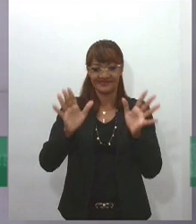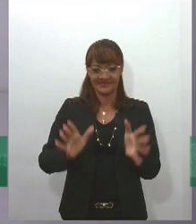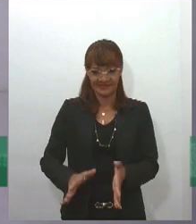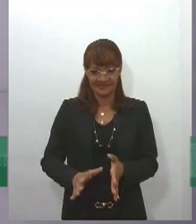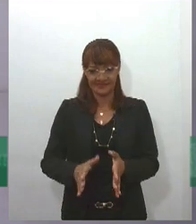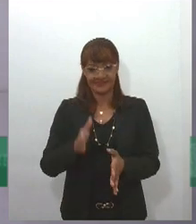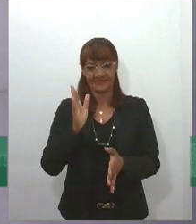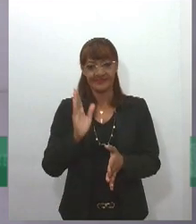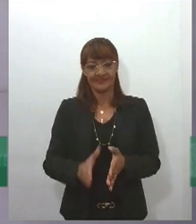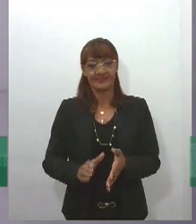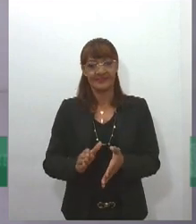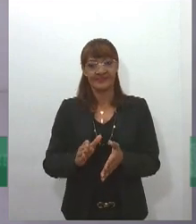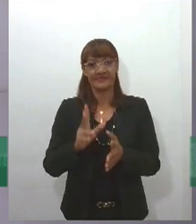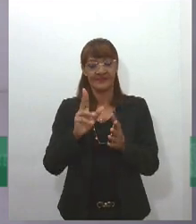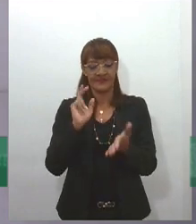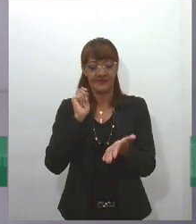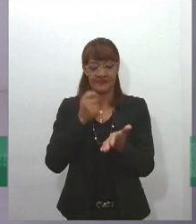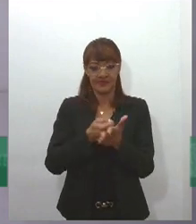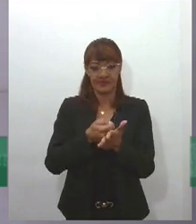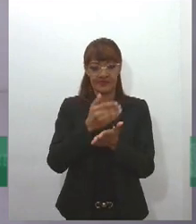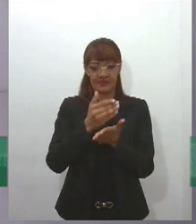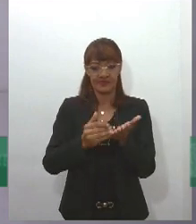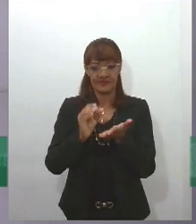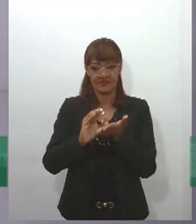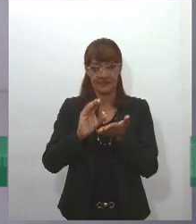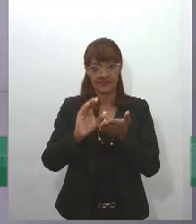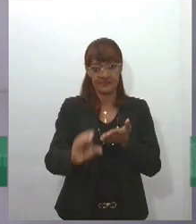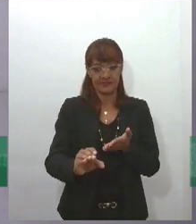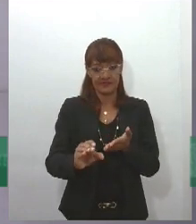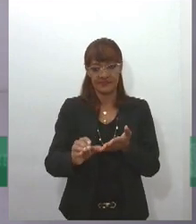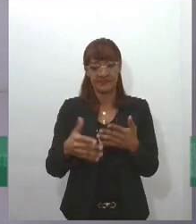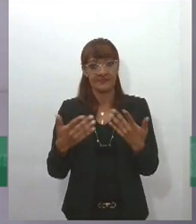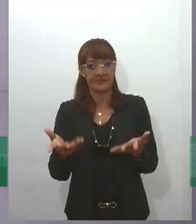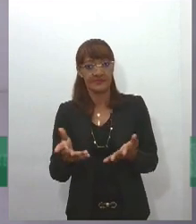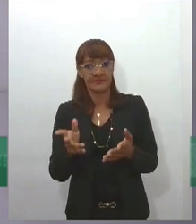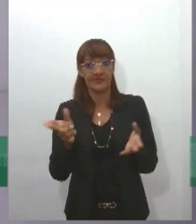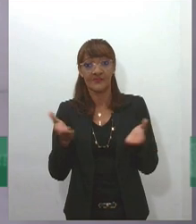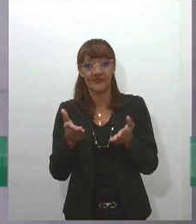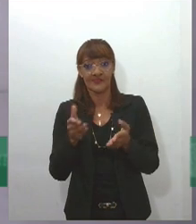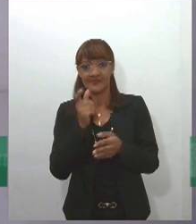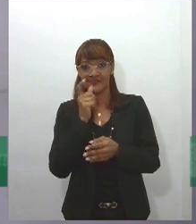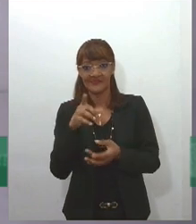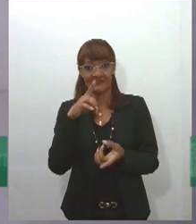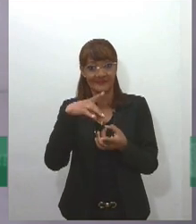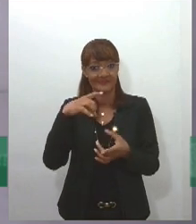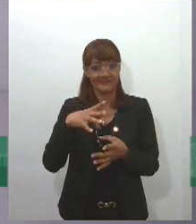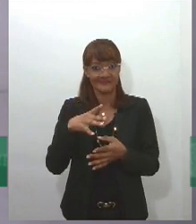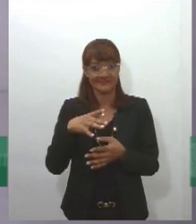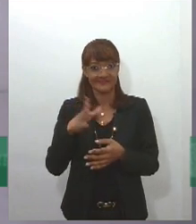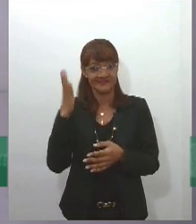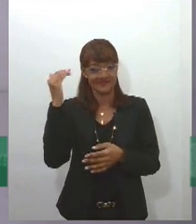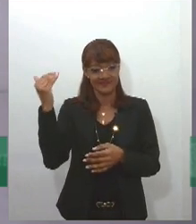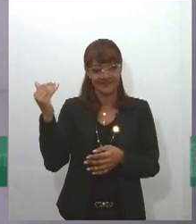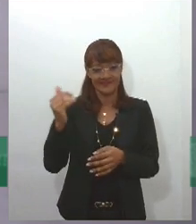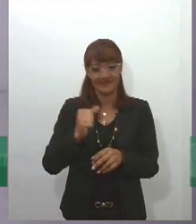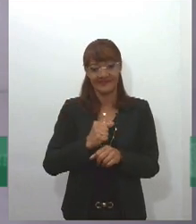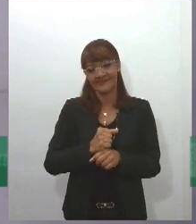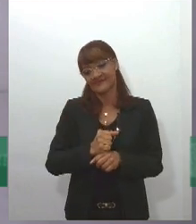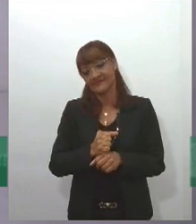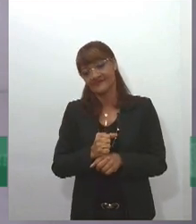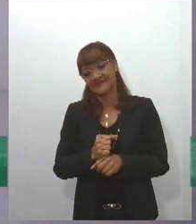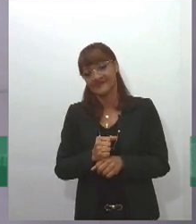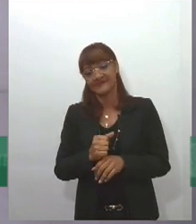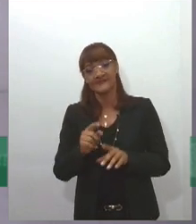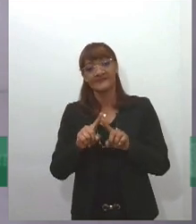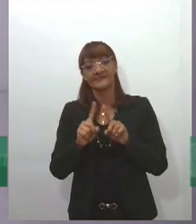pago o termo cashback aí né tá na moda hoje em dia é mas no frig dos ovos é isso que significa como como é que